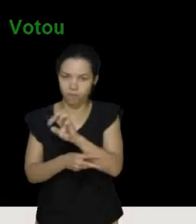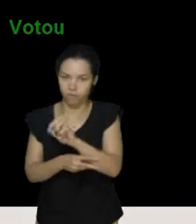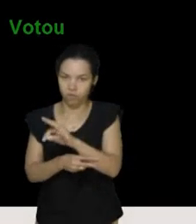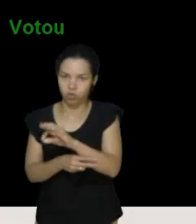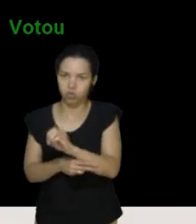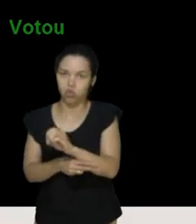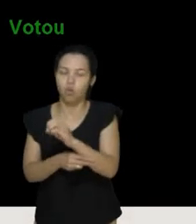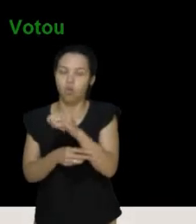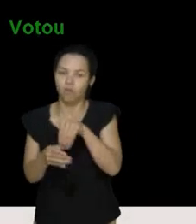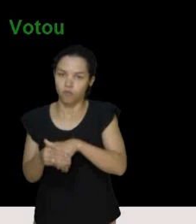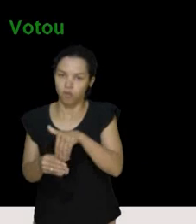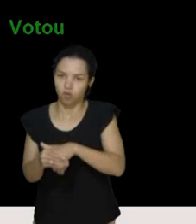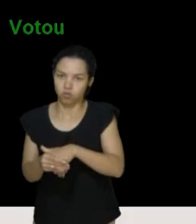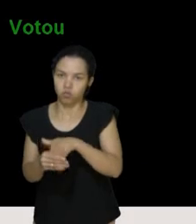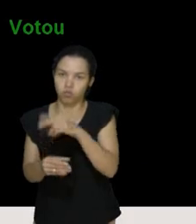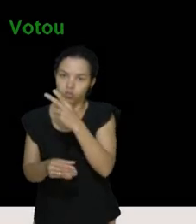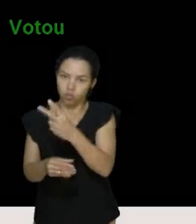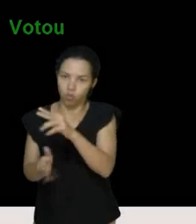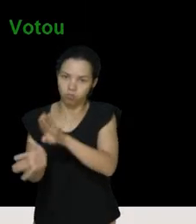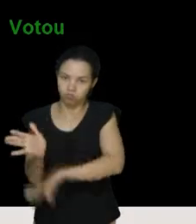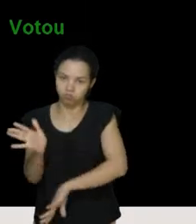rejeita.